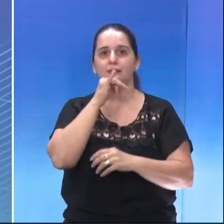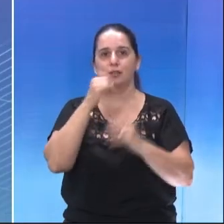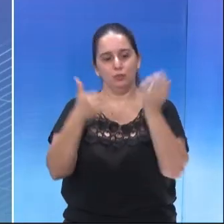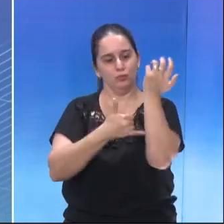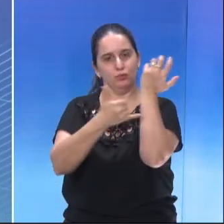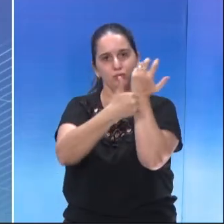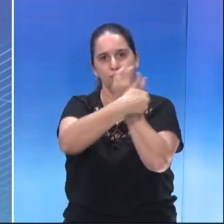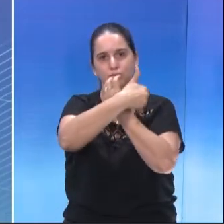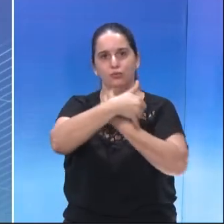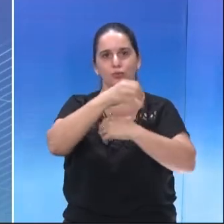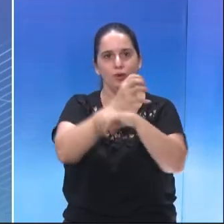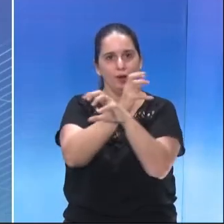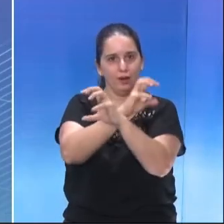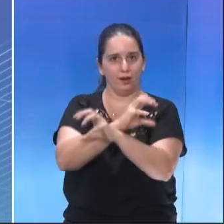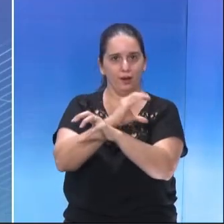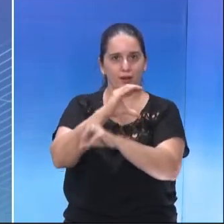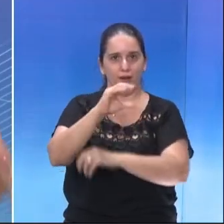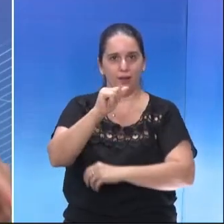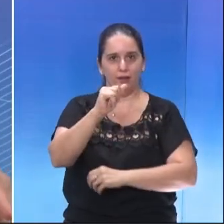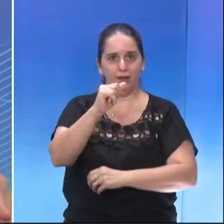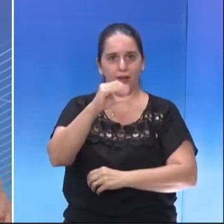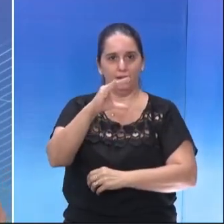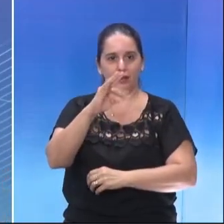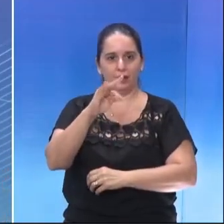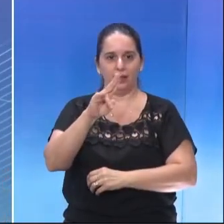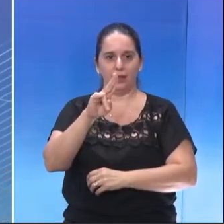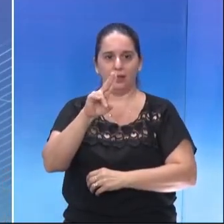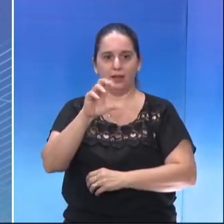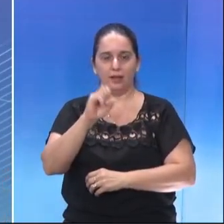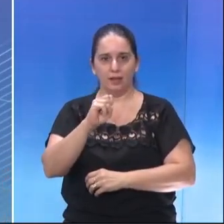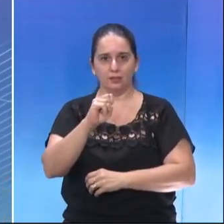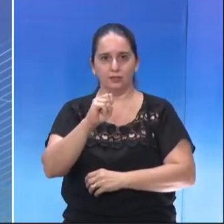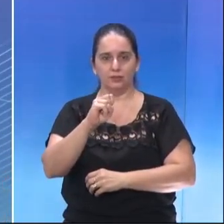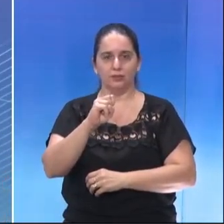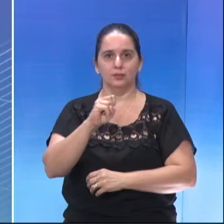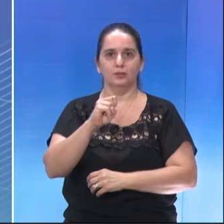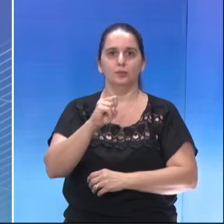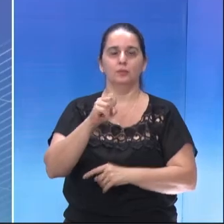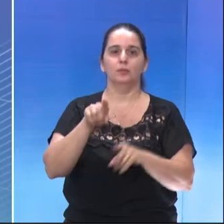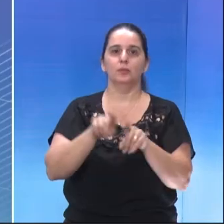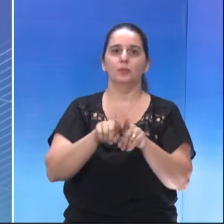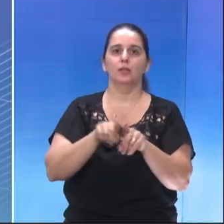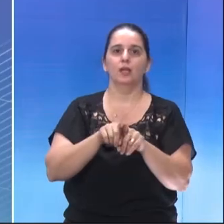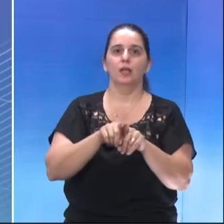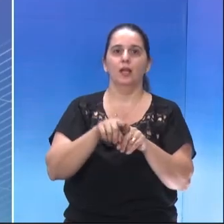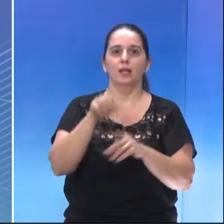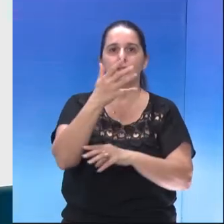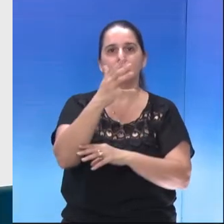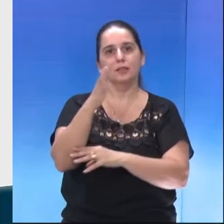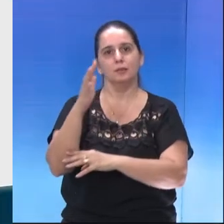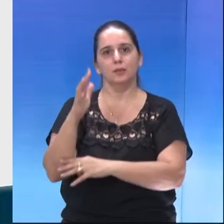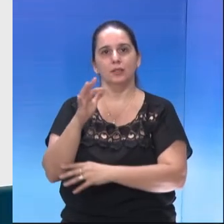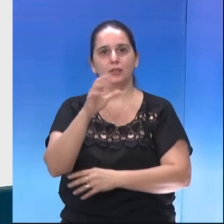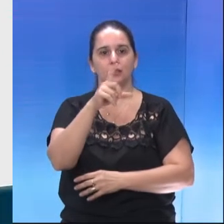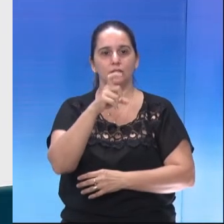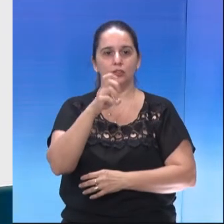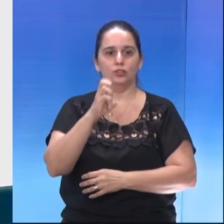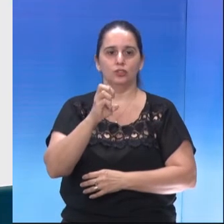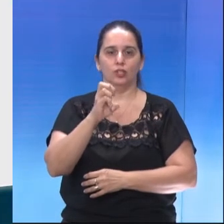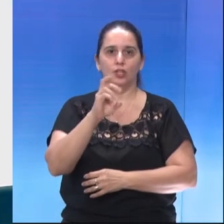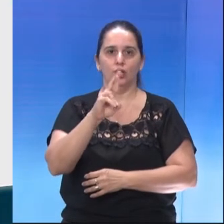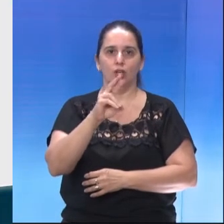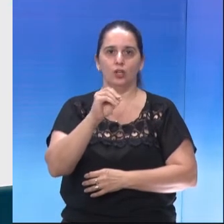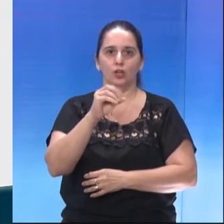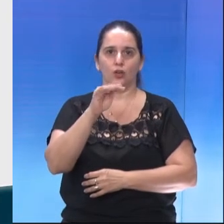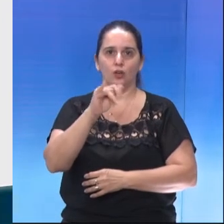Então aqui não seria a resposta correta, porque essas plantas xerófitas, elas ocorrem